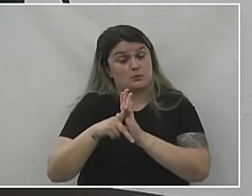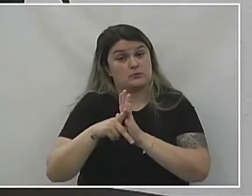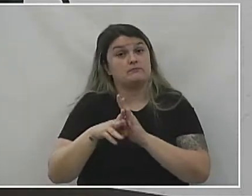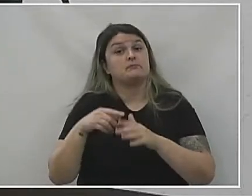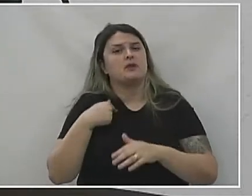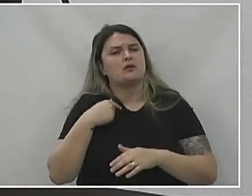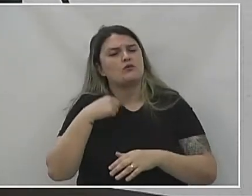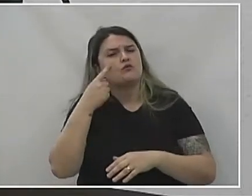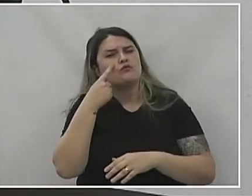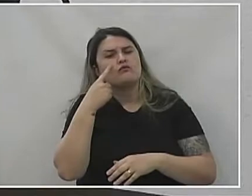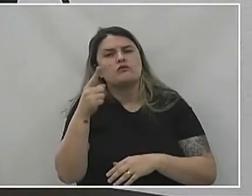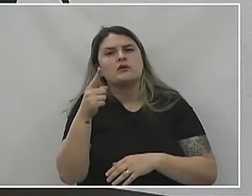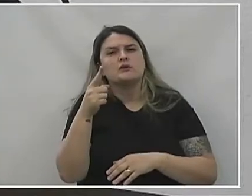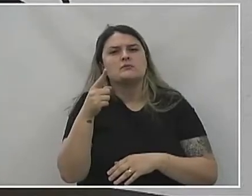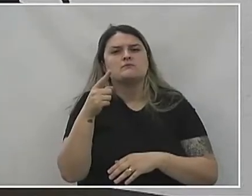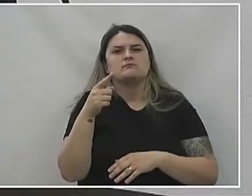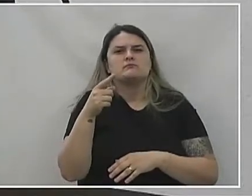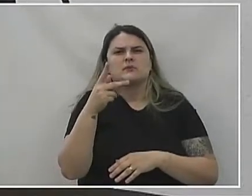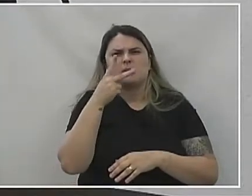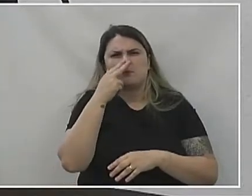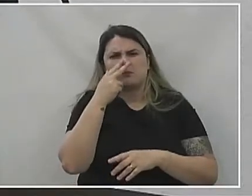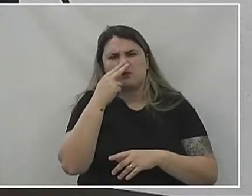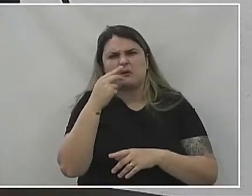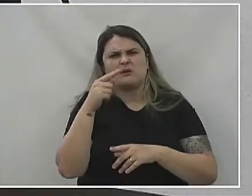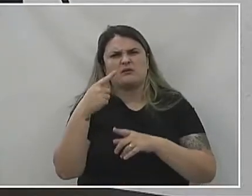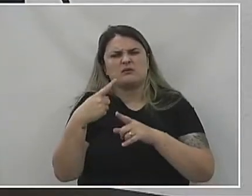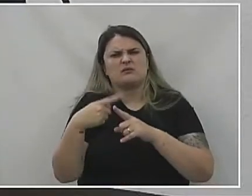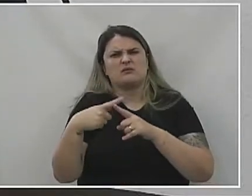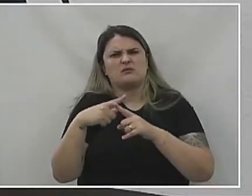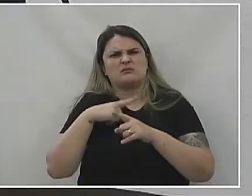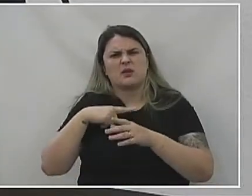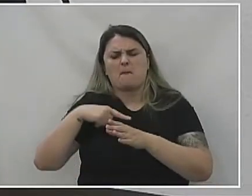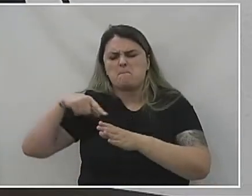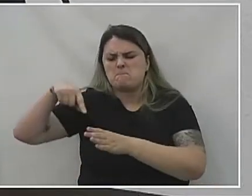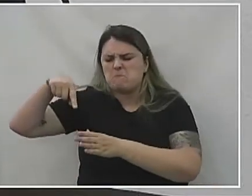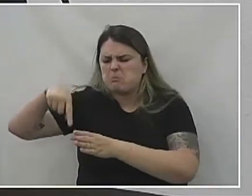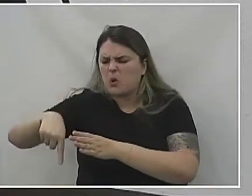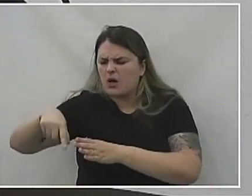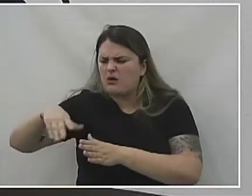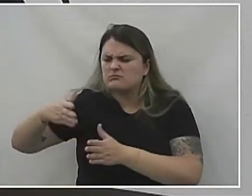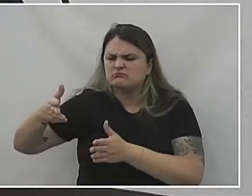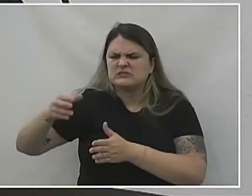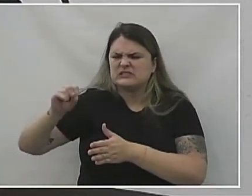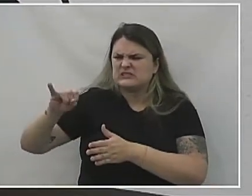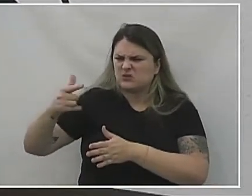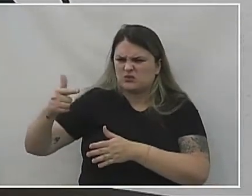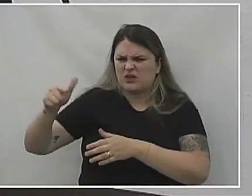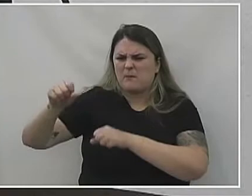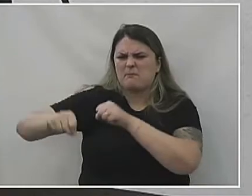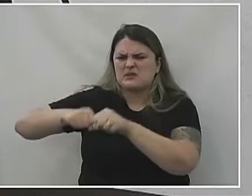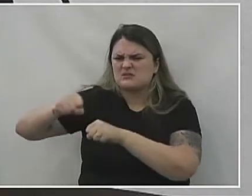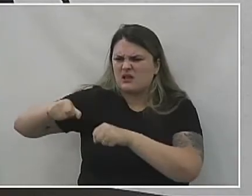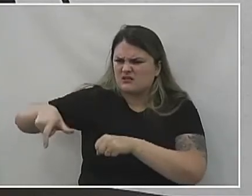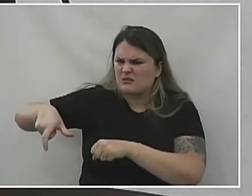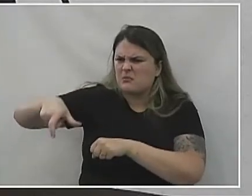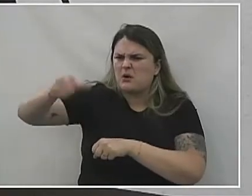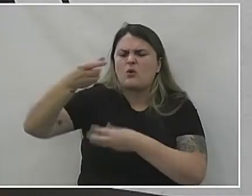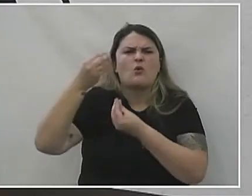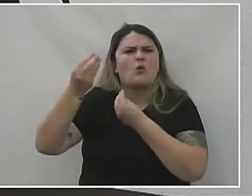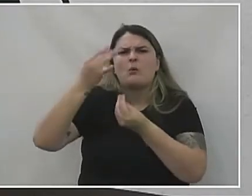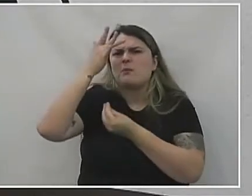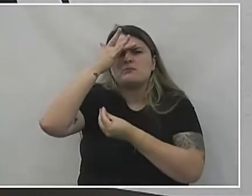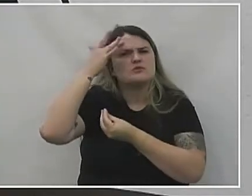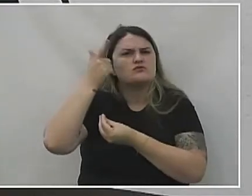Alive aquele chama aquele buraco ali no tempo popular e fiquei pensando o cara não trouxe por vir aqui como que essas pessoas que